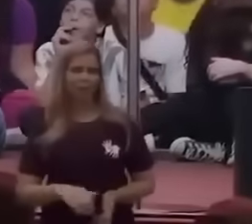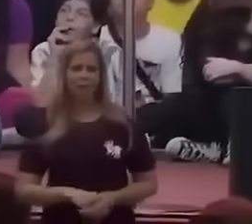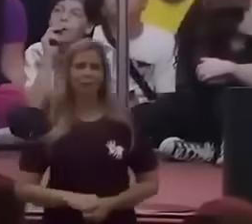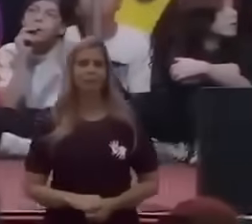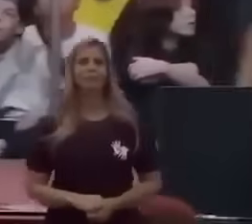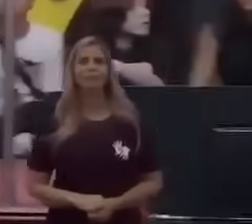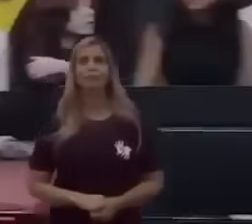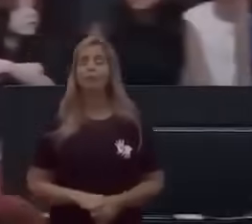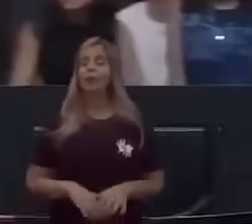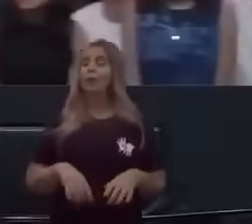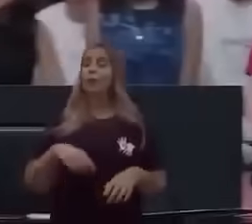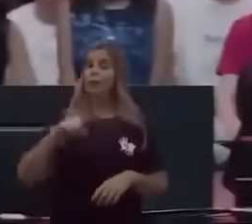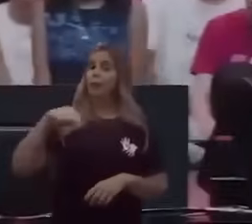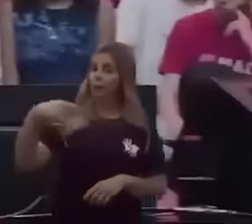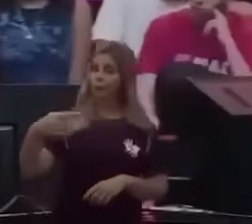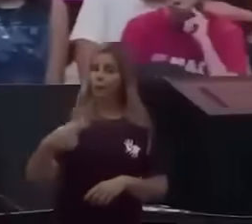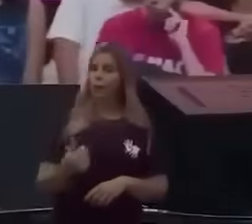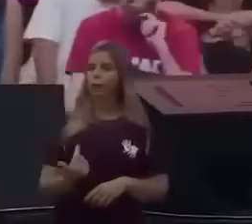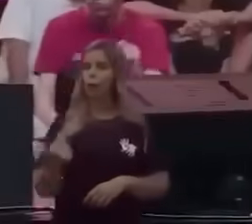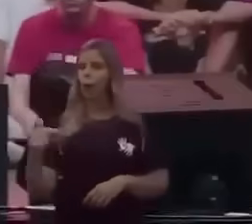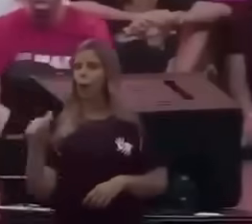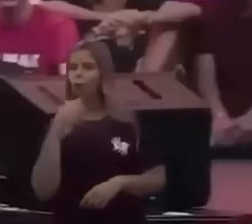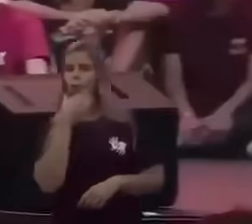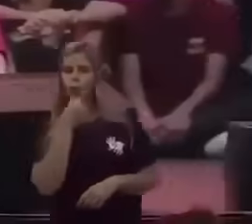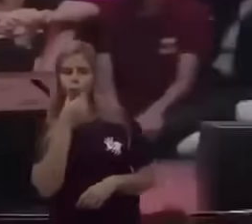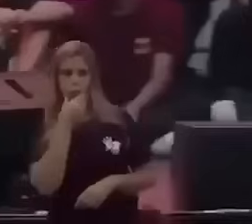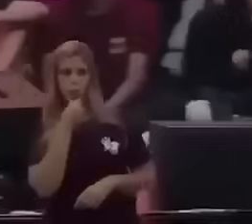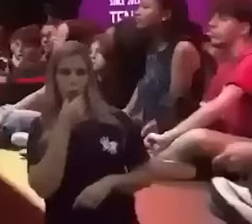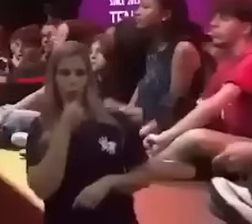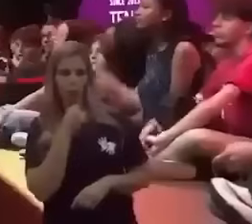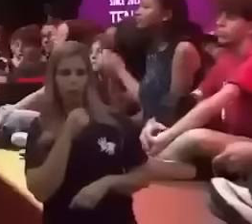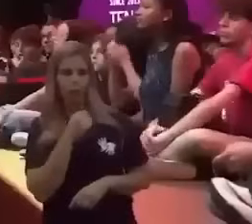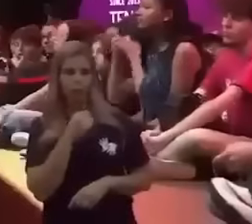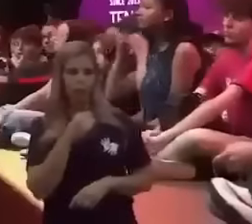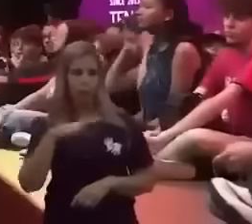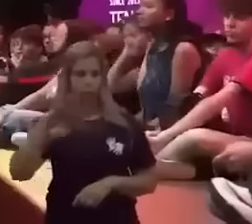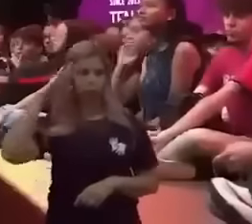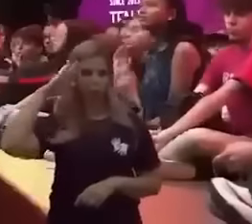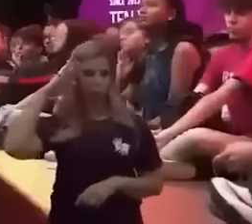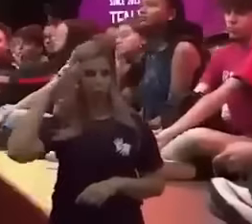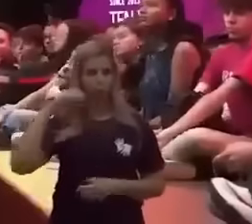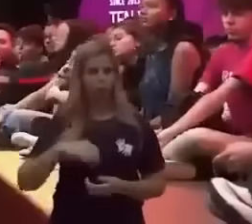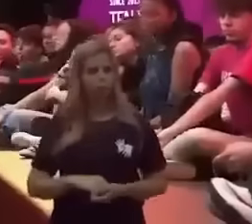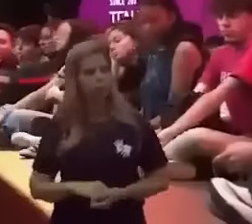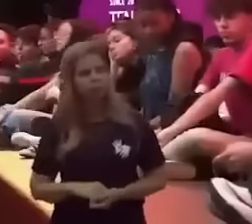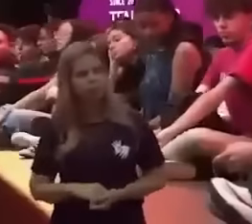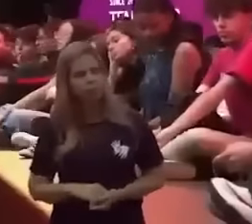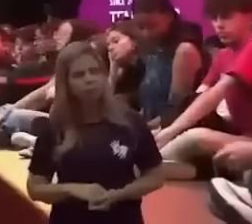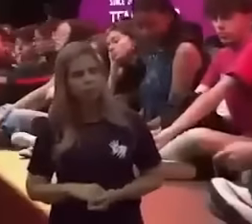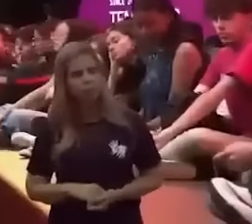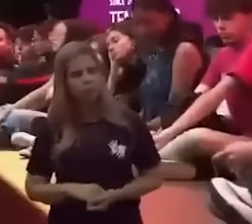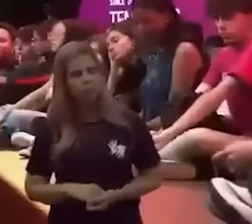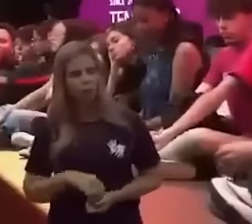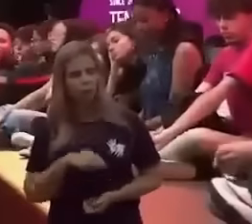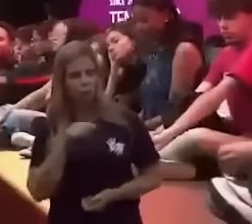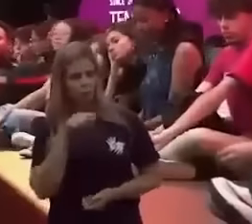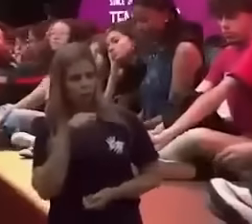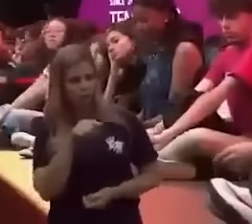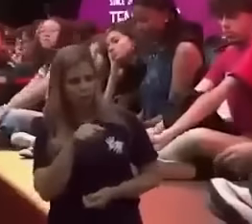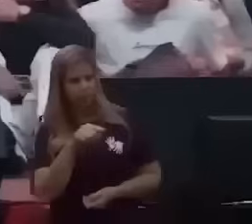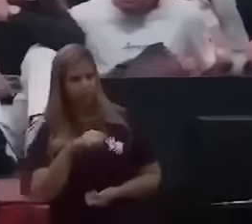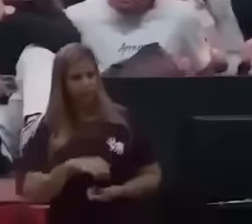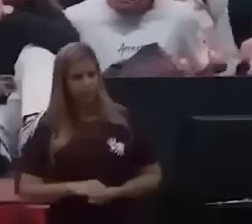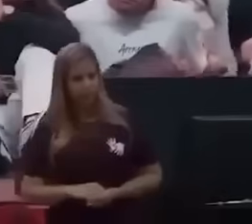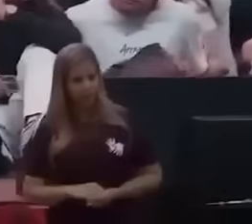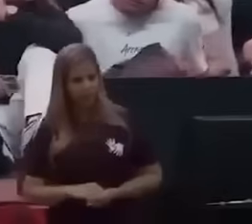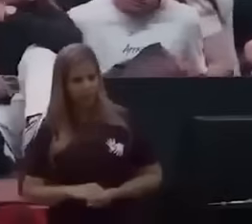Daqui a pouquinho chegam alguns homens, talvez aqueles que prenderam Jesus, entre eles, olha bem para o Pedro e diz: esse sotaque